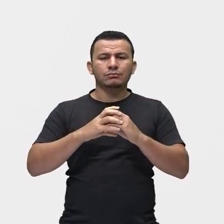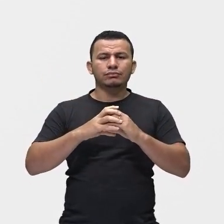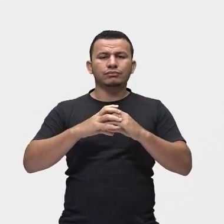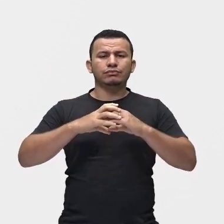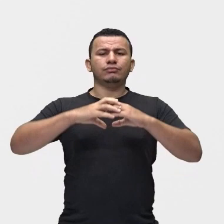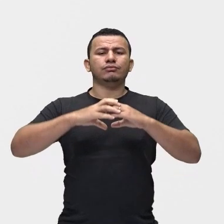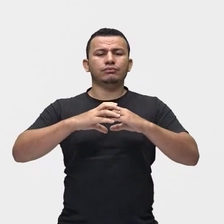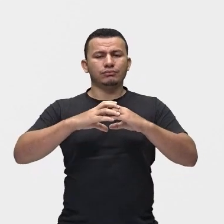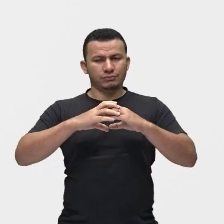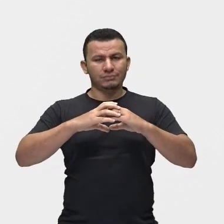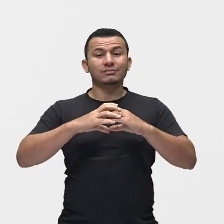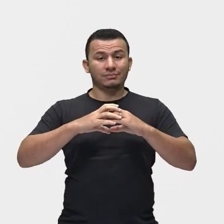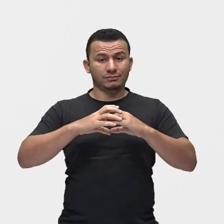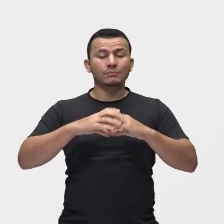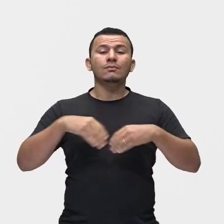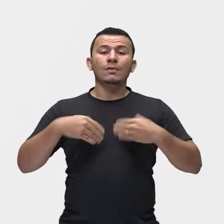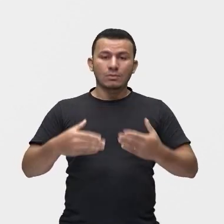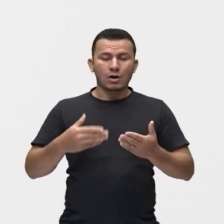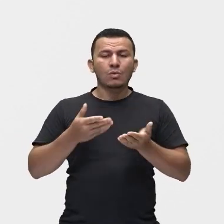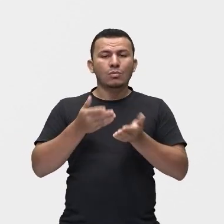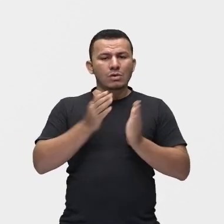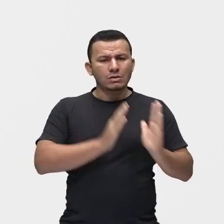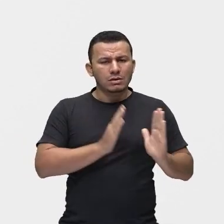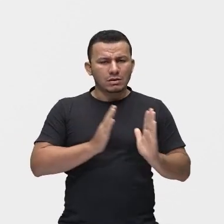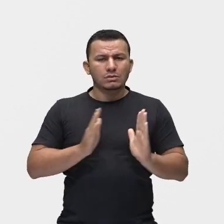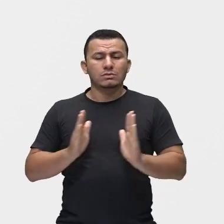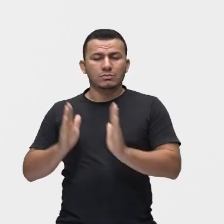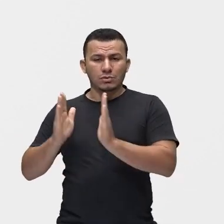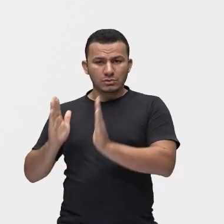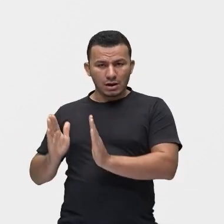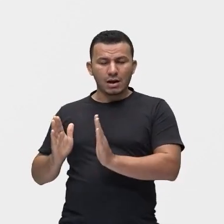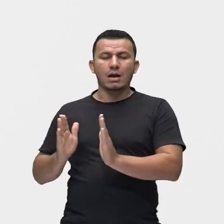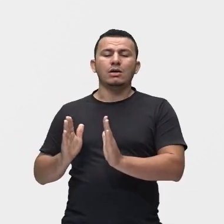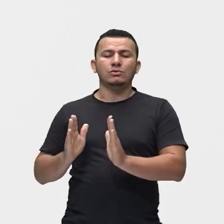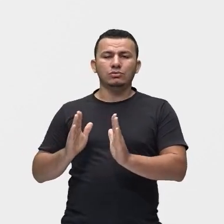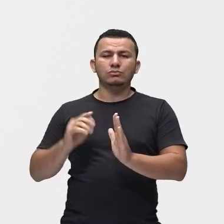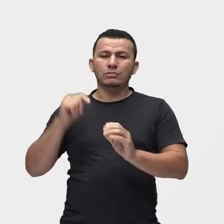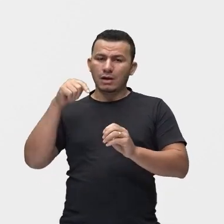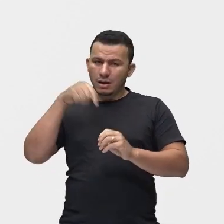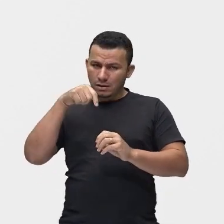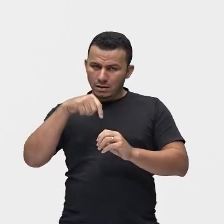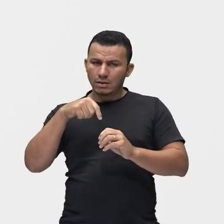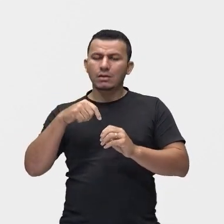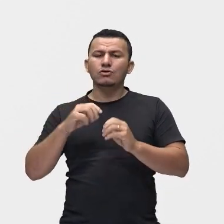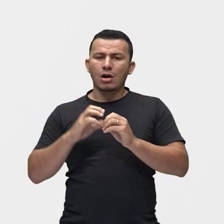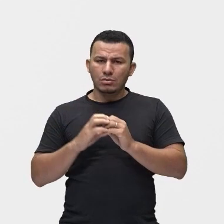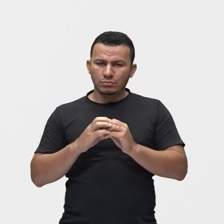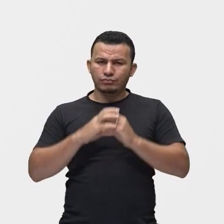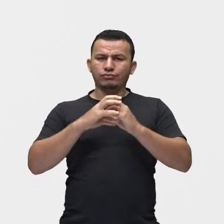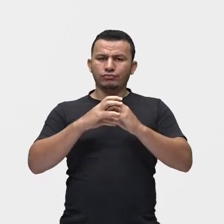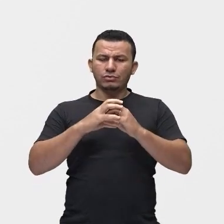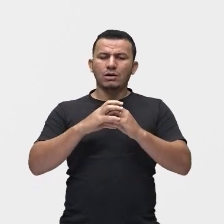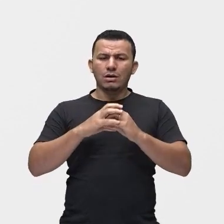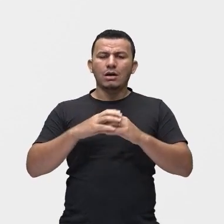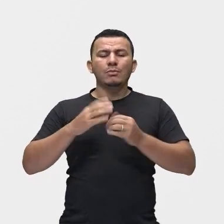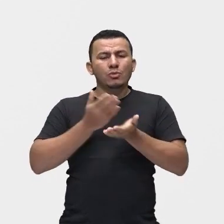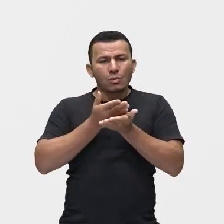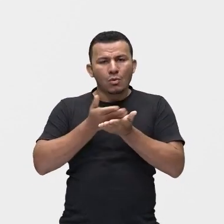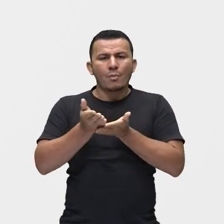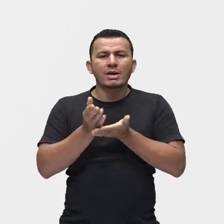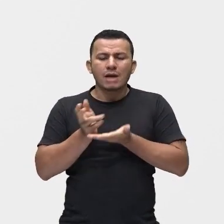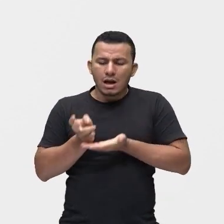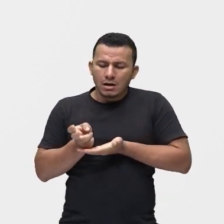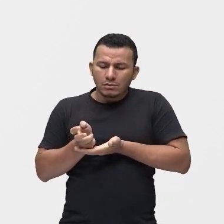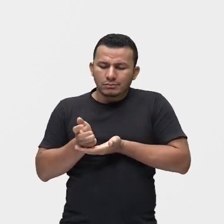de fecundação. Tá? Então, esse processo ele ocorre aí na fecundação, depois a formação do